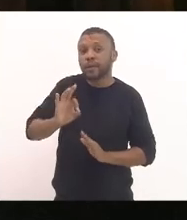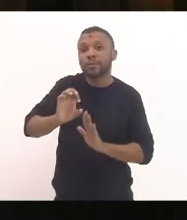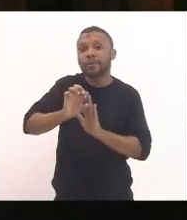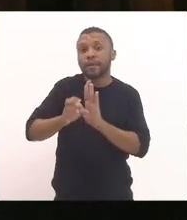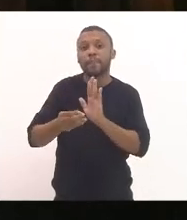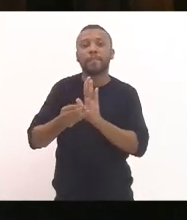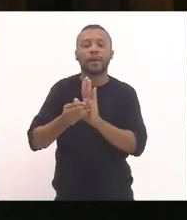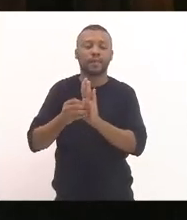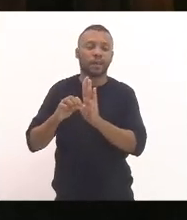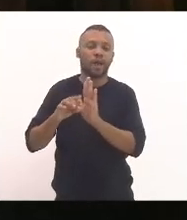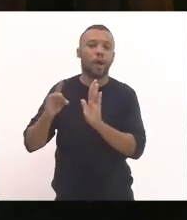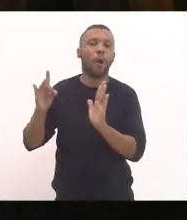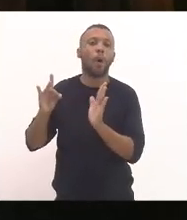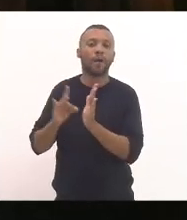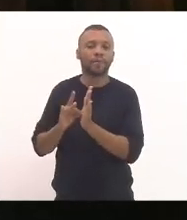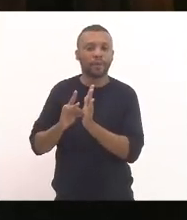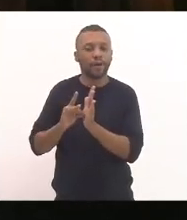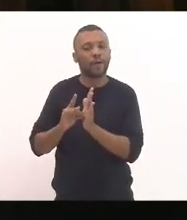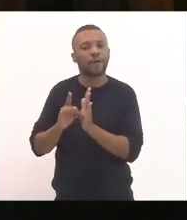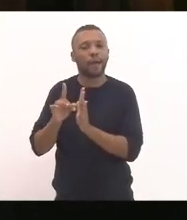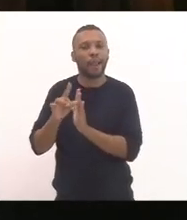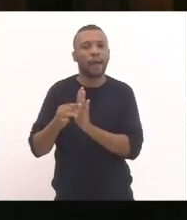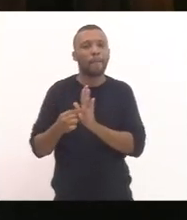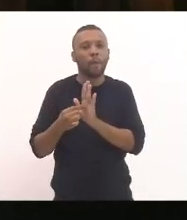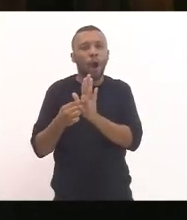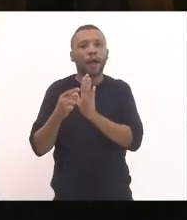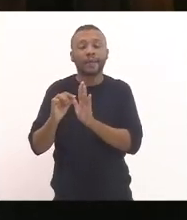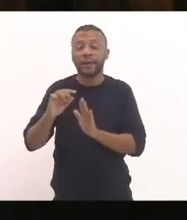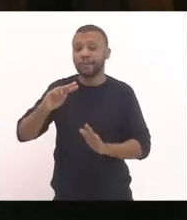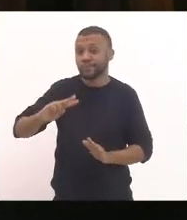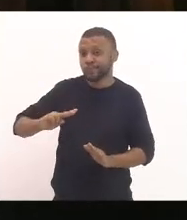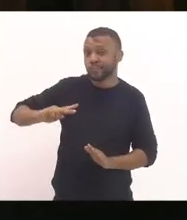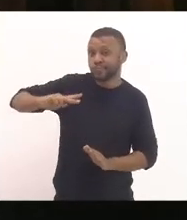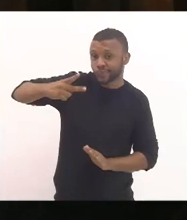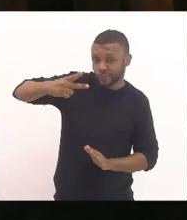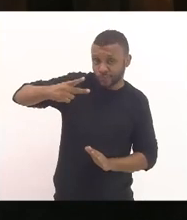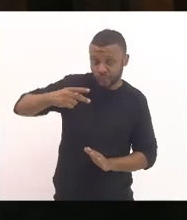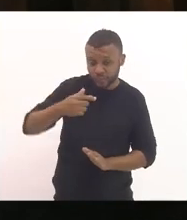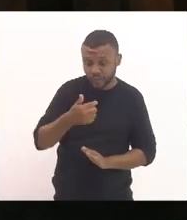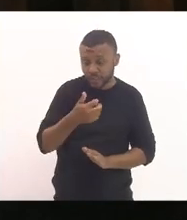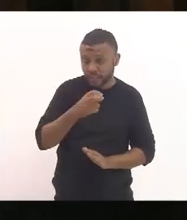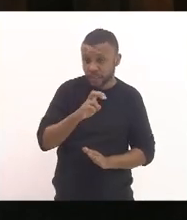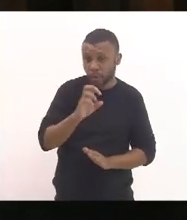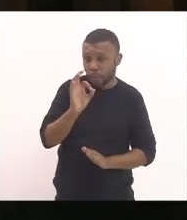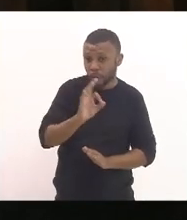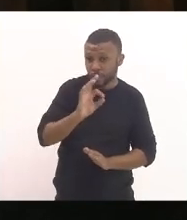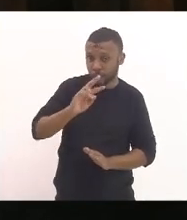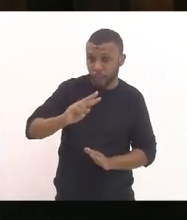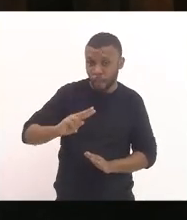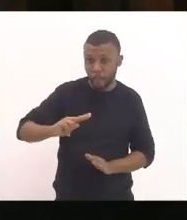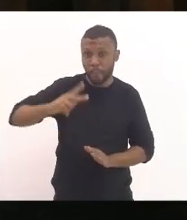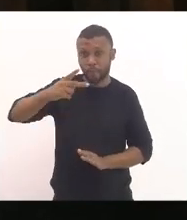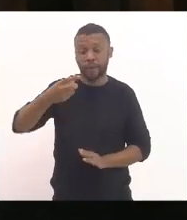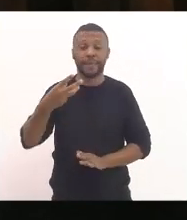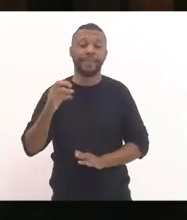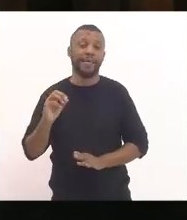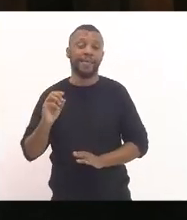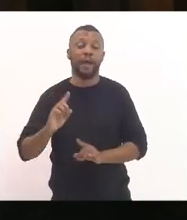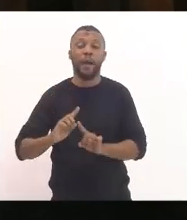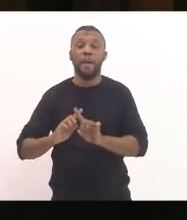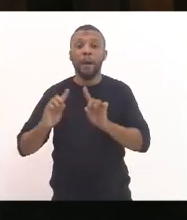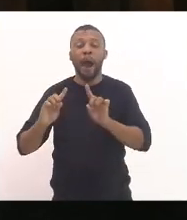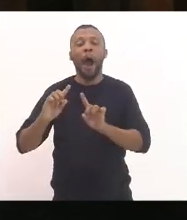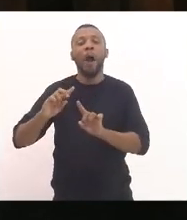original ela trata na verdade a majoração de 25 para 30 porcento aqueles que fizeram seja como as o